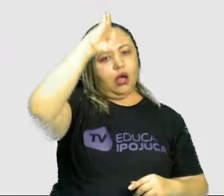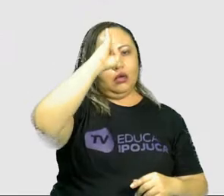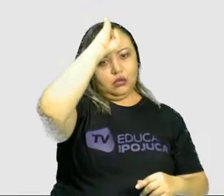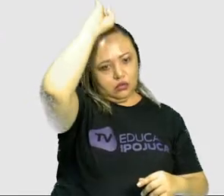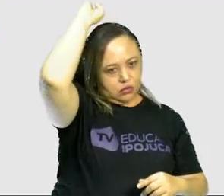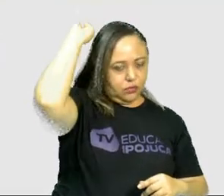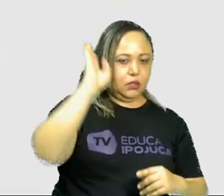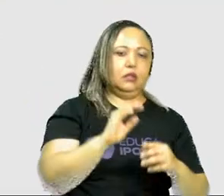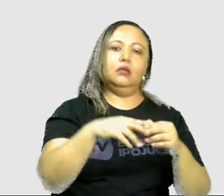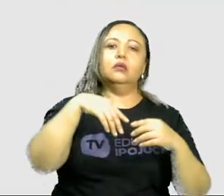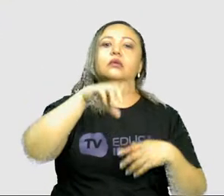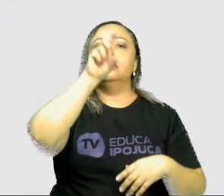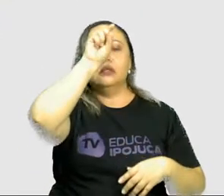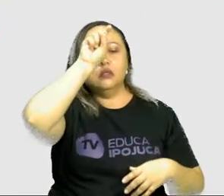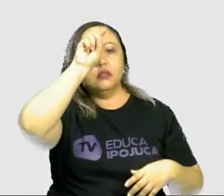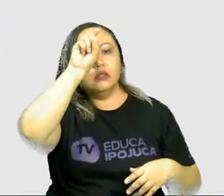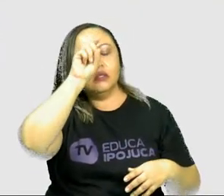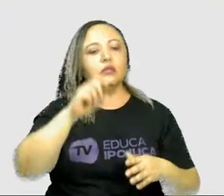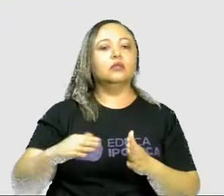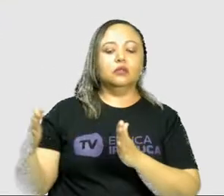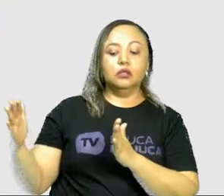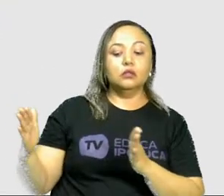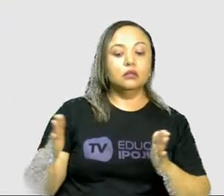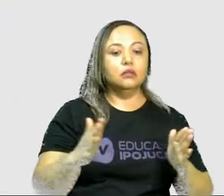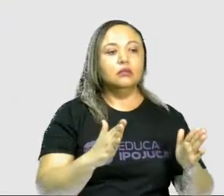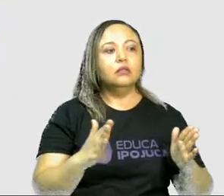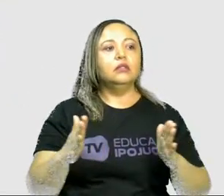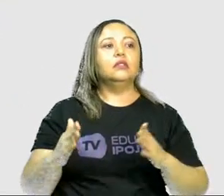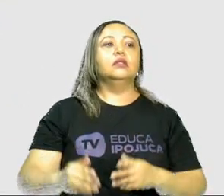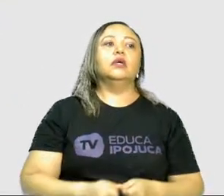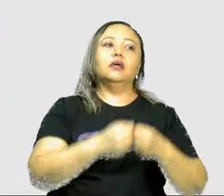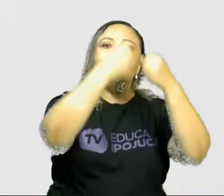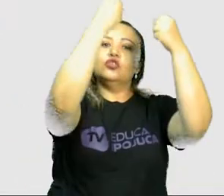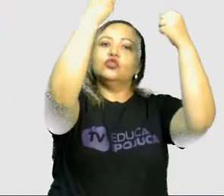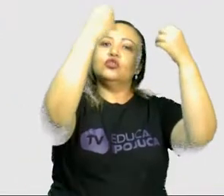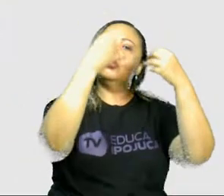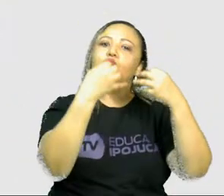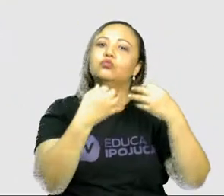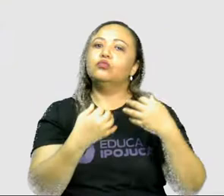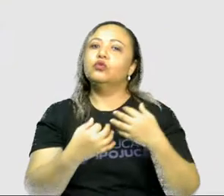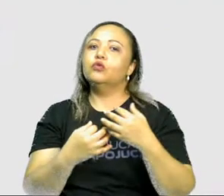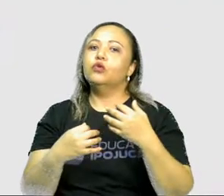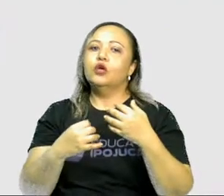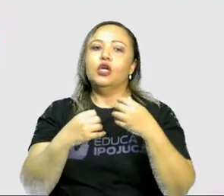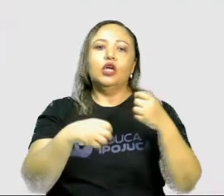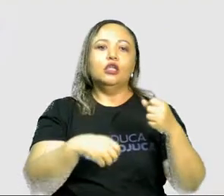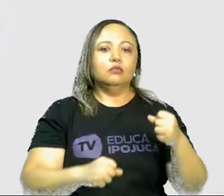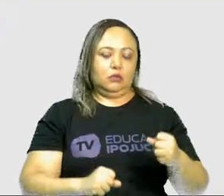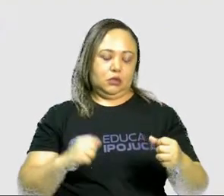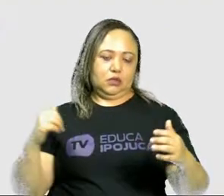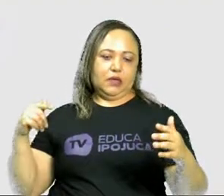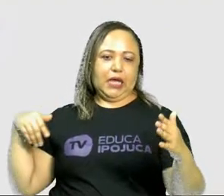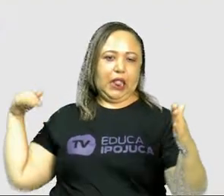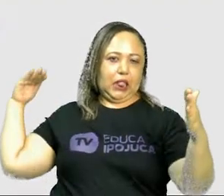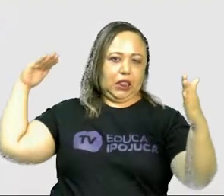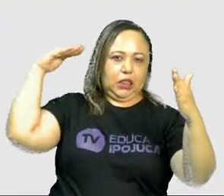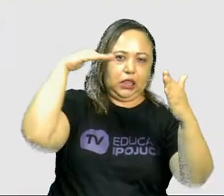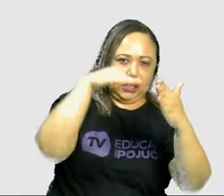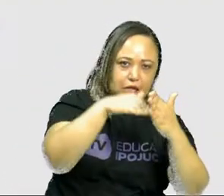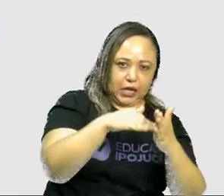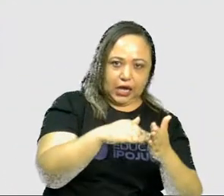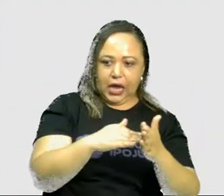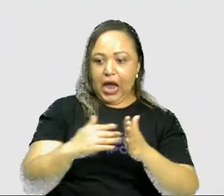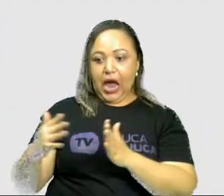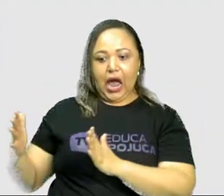esse período ele vai se estendendo aí até a idade média certo então